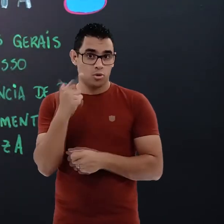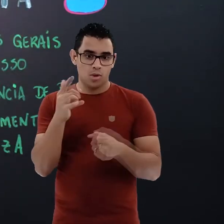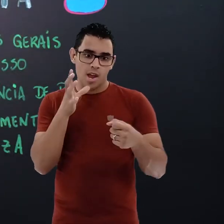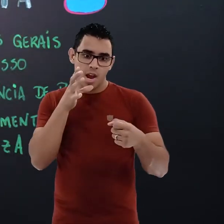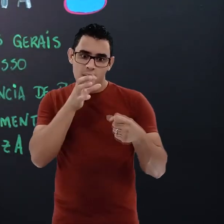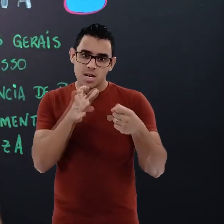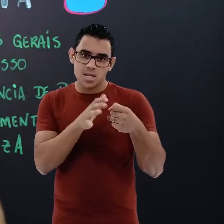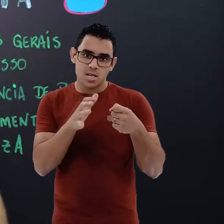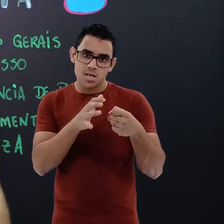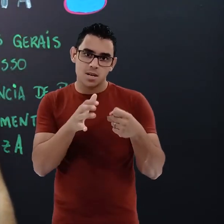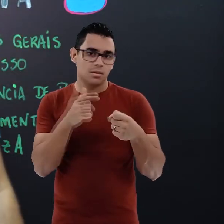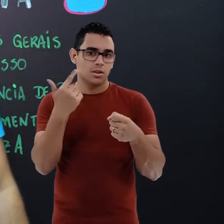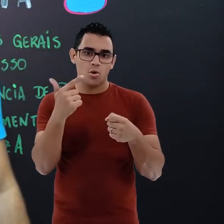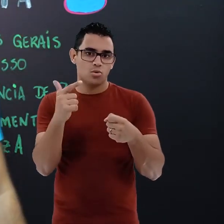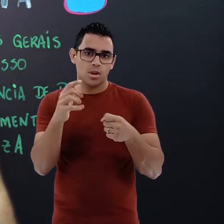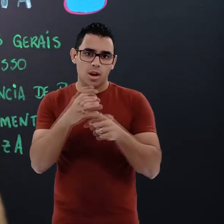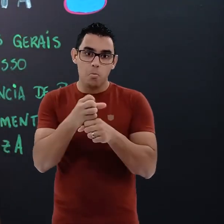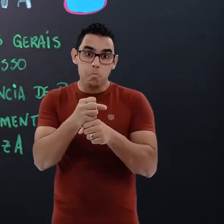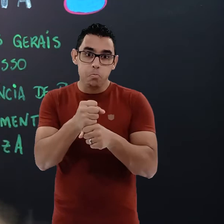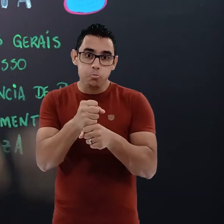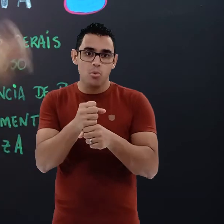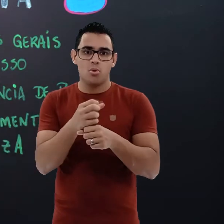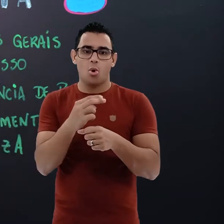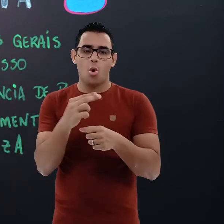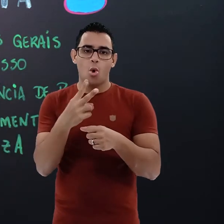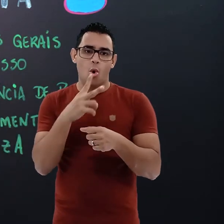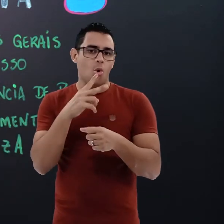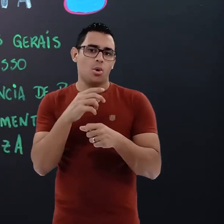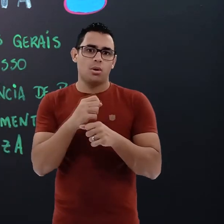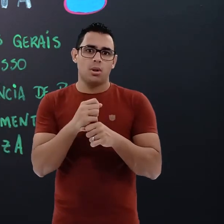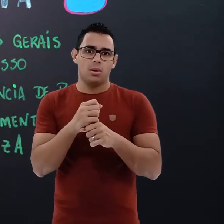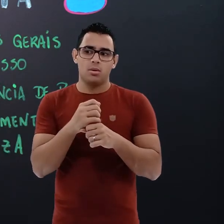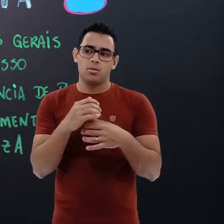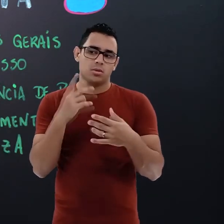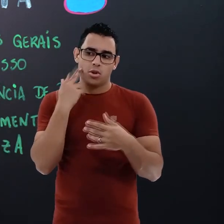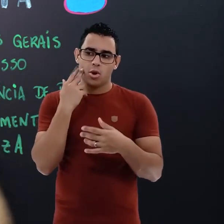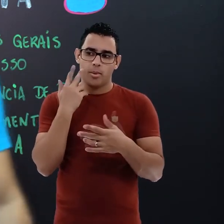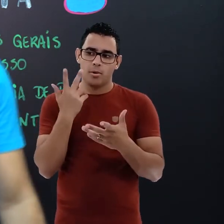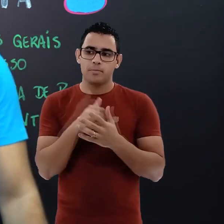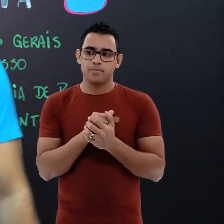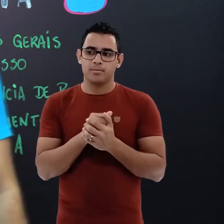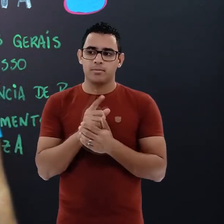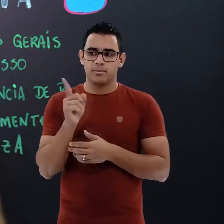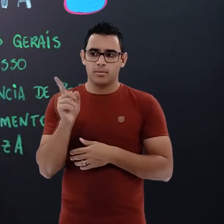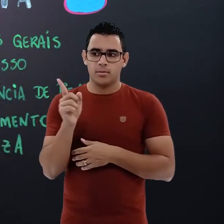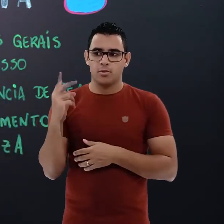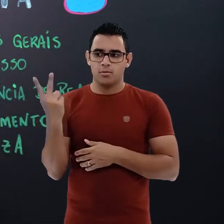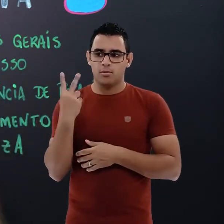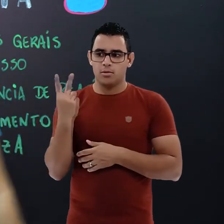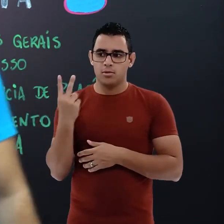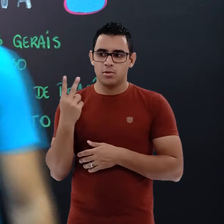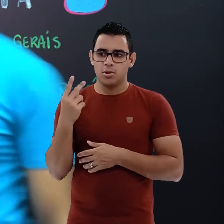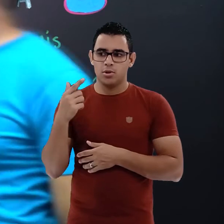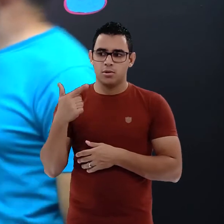temperatura e pressão, eu posso definir que 1 mol desse gás tem o volume de 22,4 litros, é o famoso volume